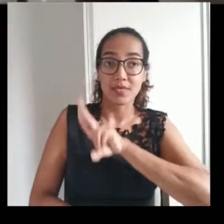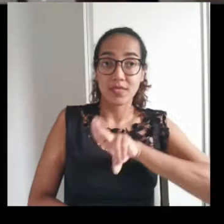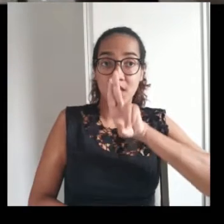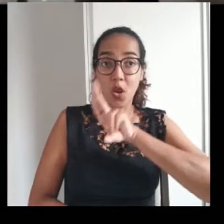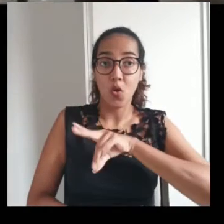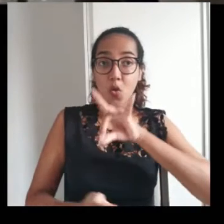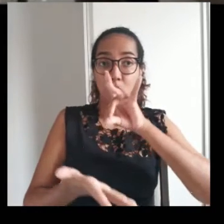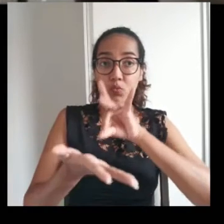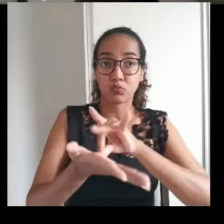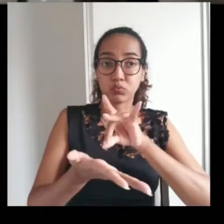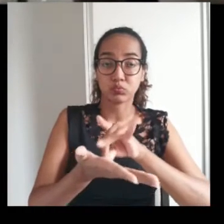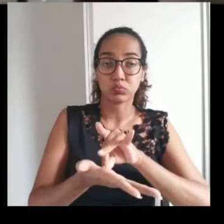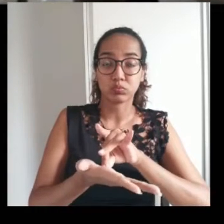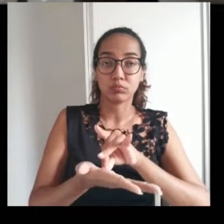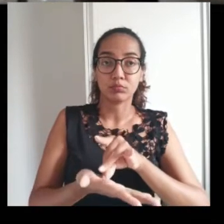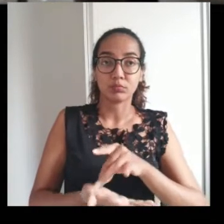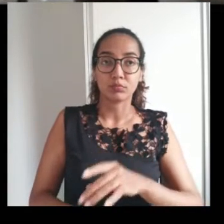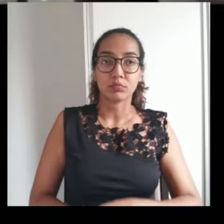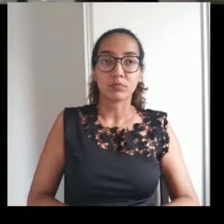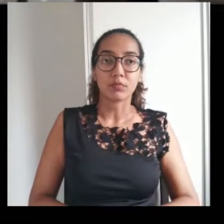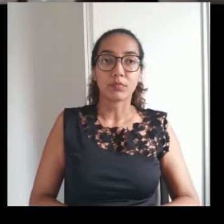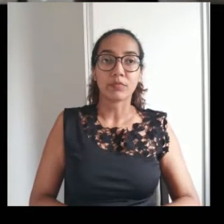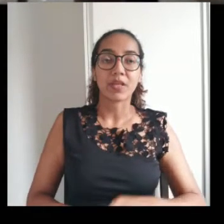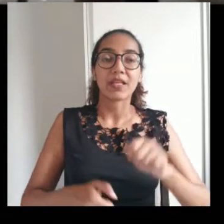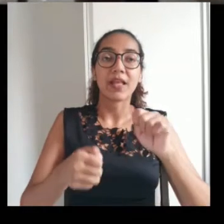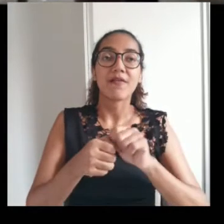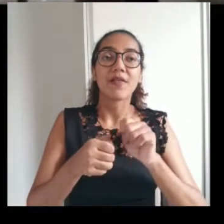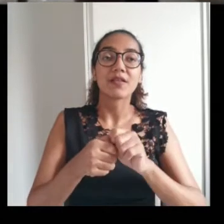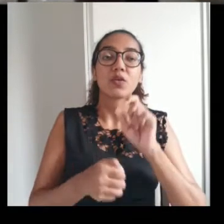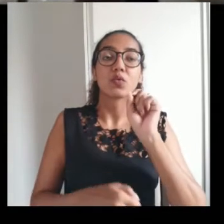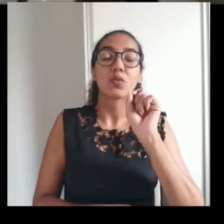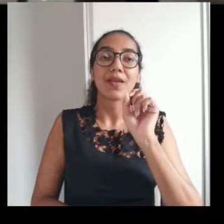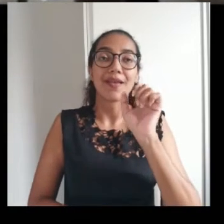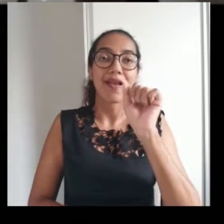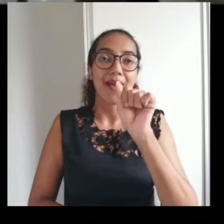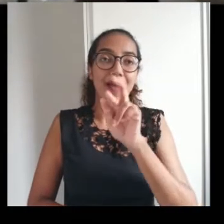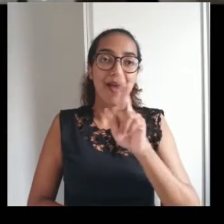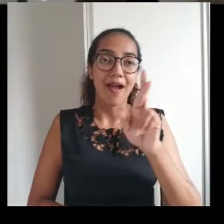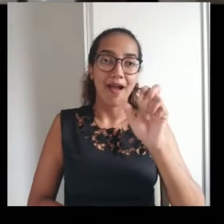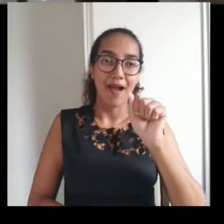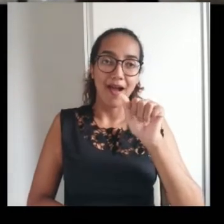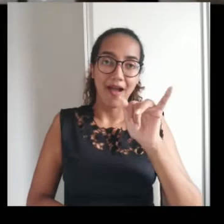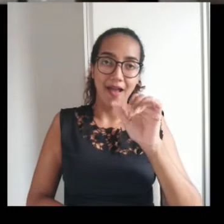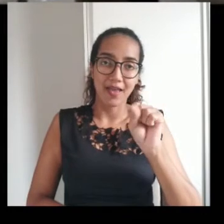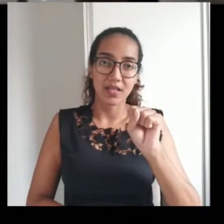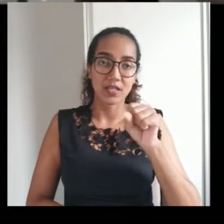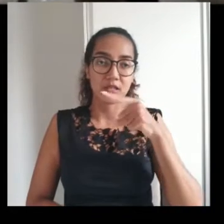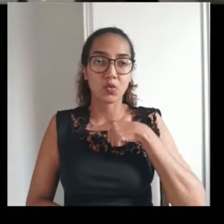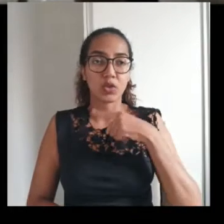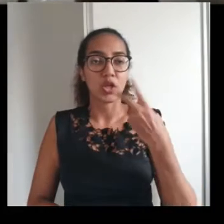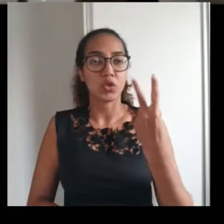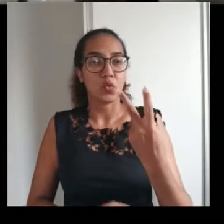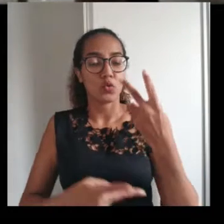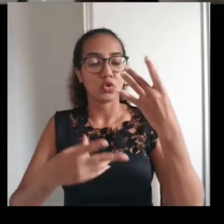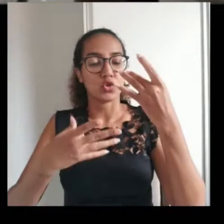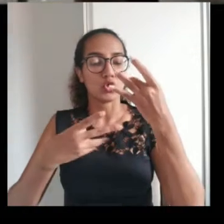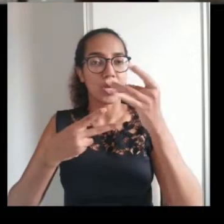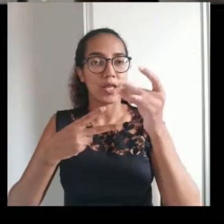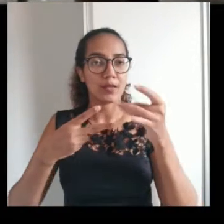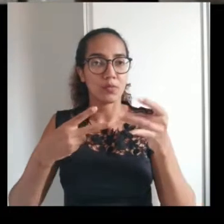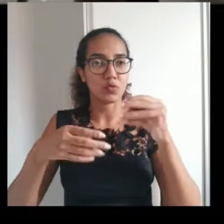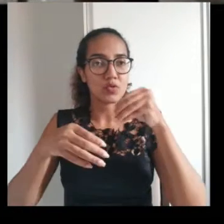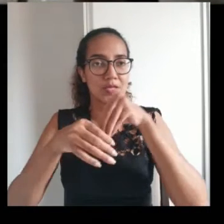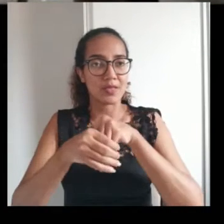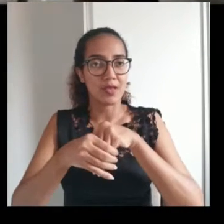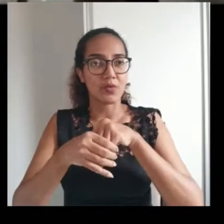especificamente falando, ela está fazendo uso de arrays, né? Então, aqui tem dois atributos internos desse repositório,